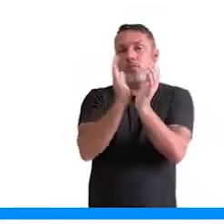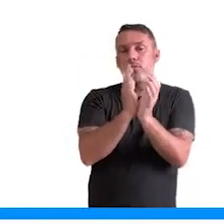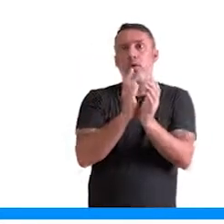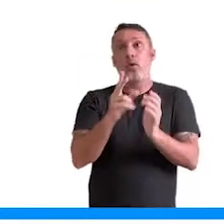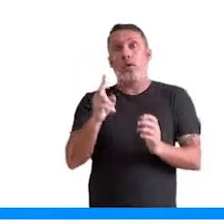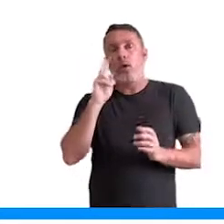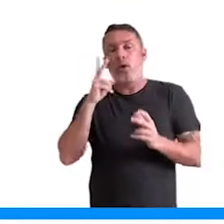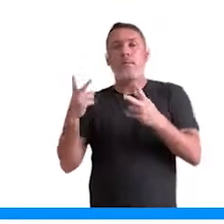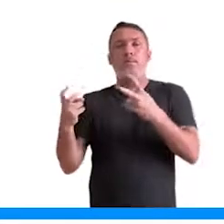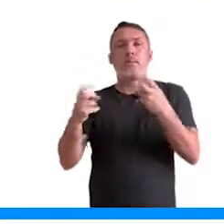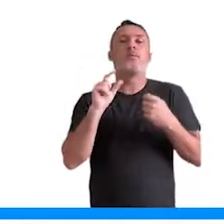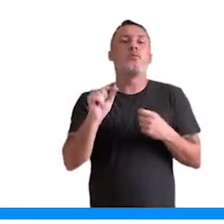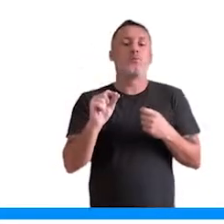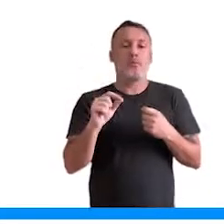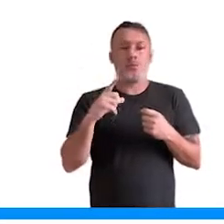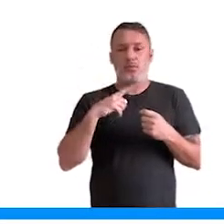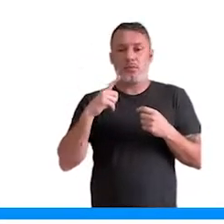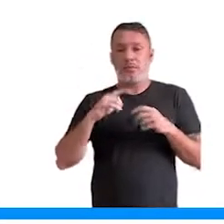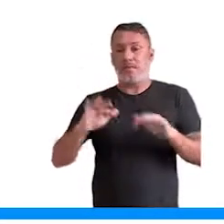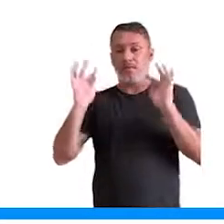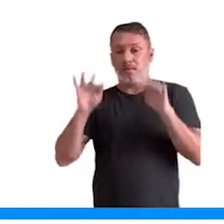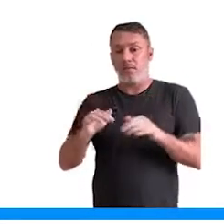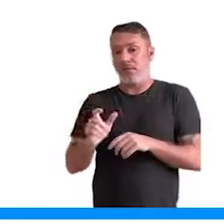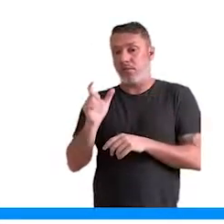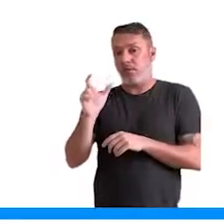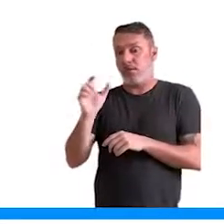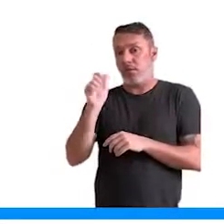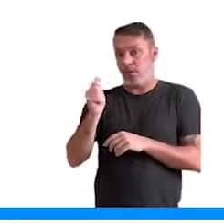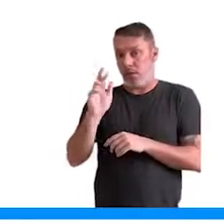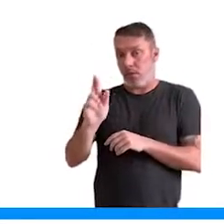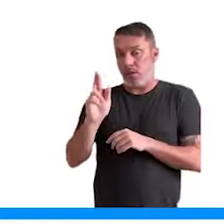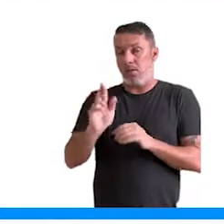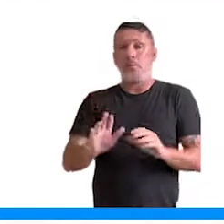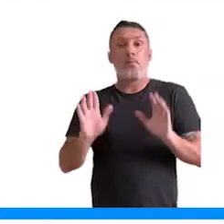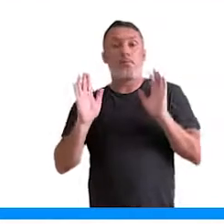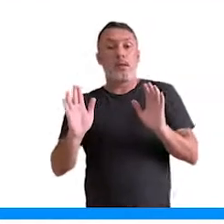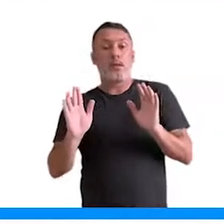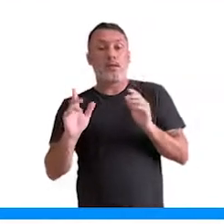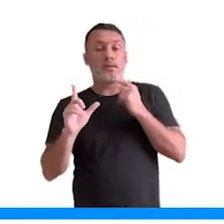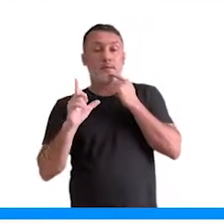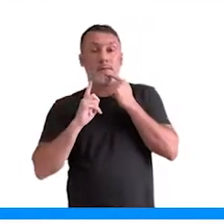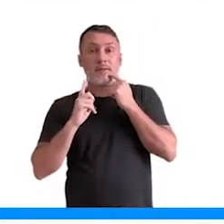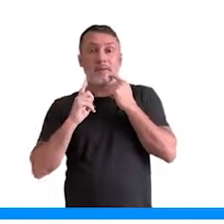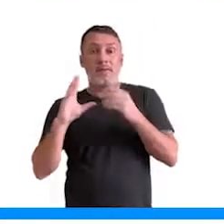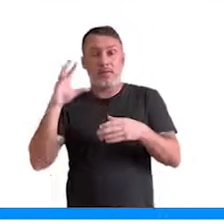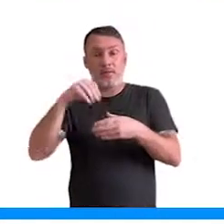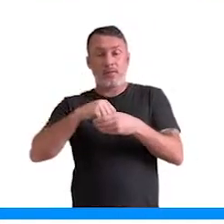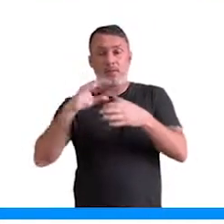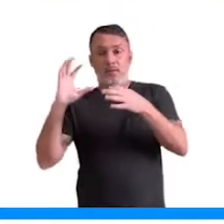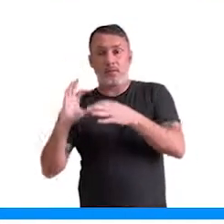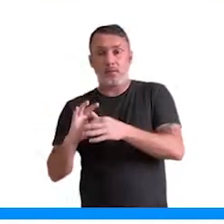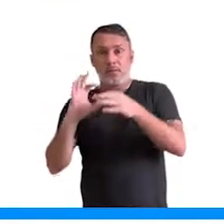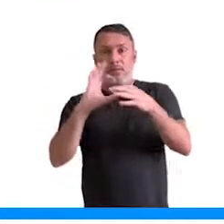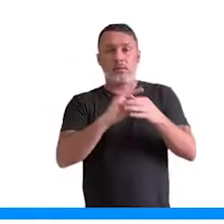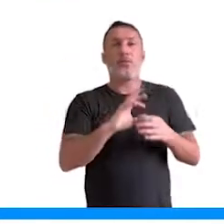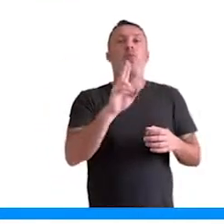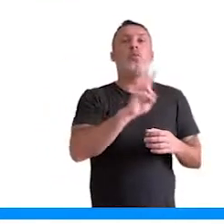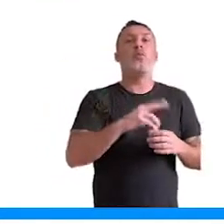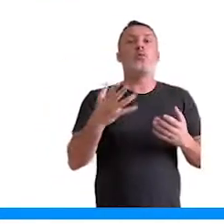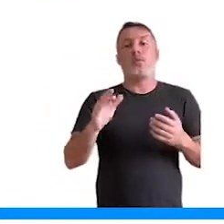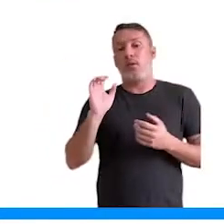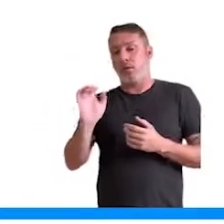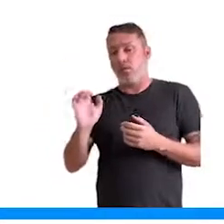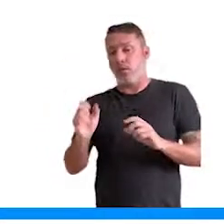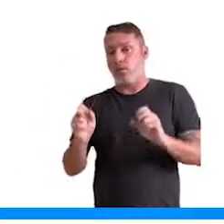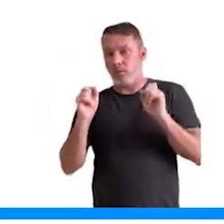ustedes estudiem. Observem que a terminação é AR, mas quando ele vai ser conjugado,